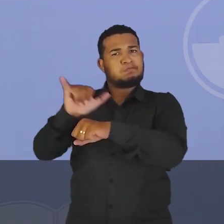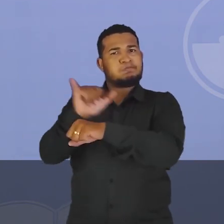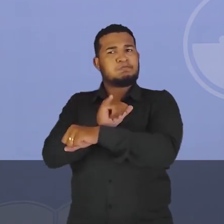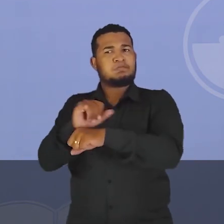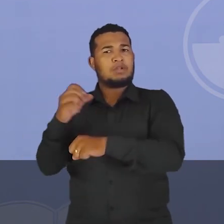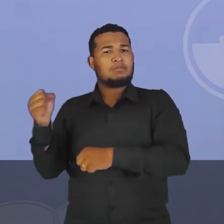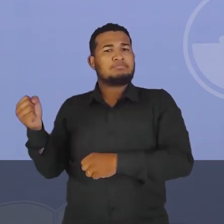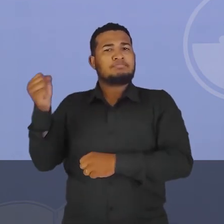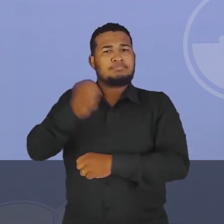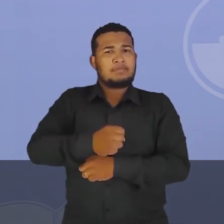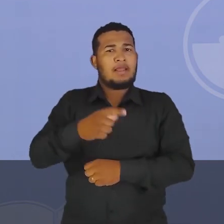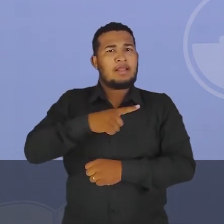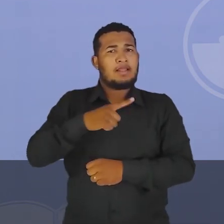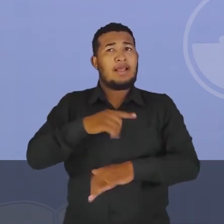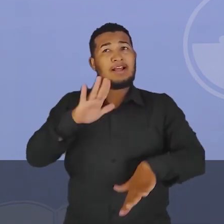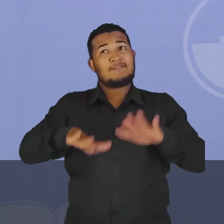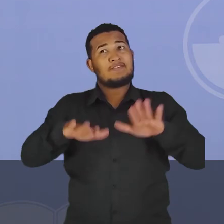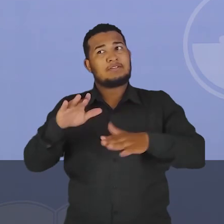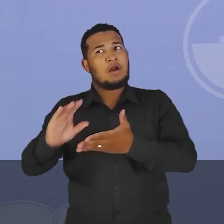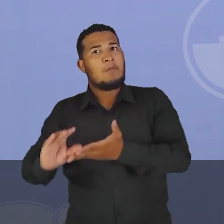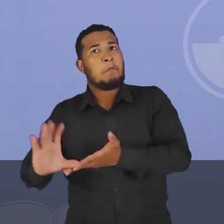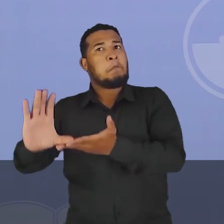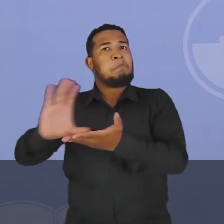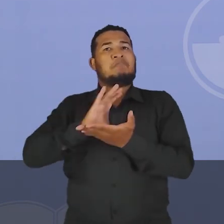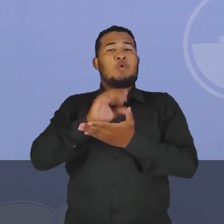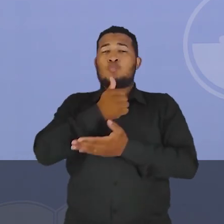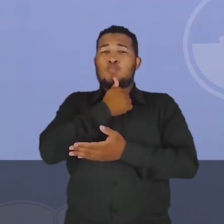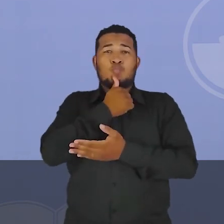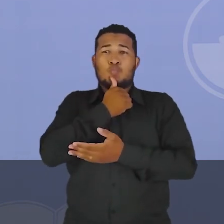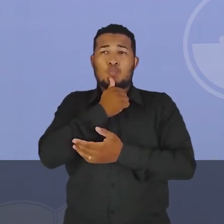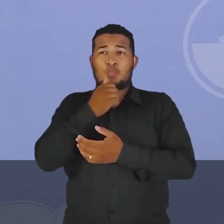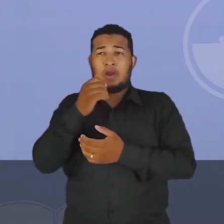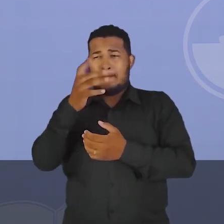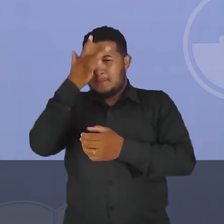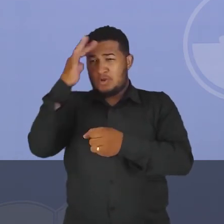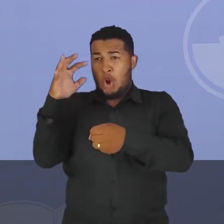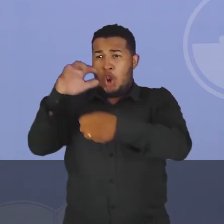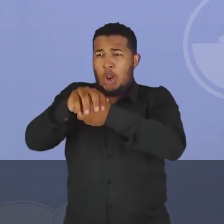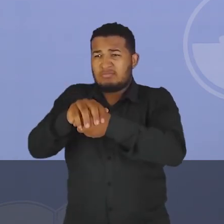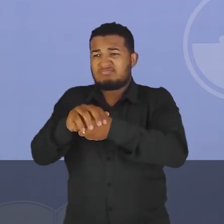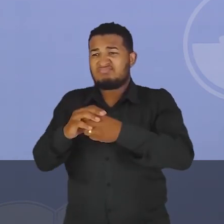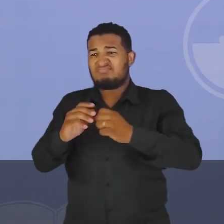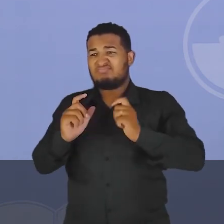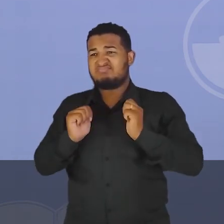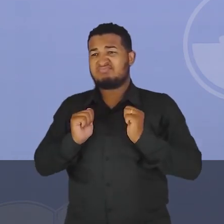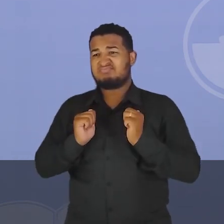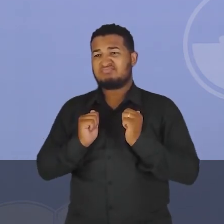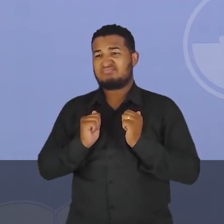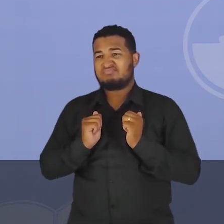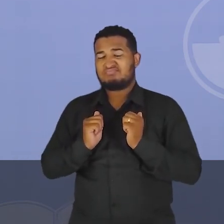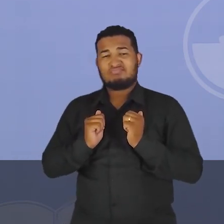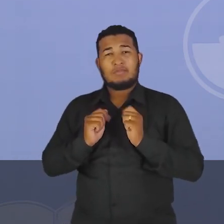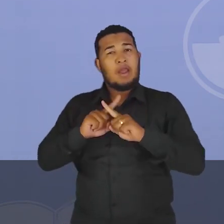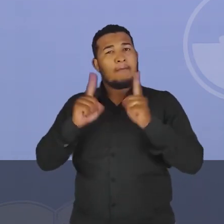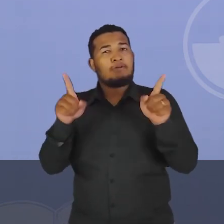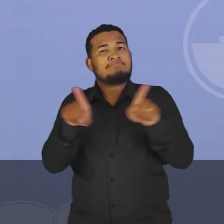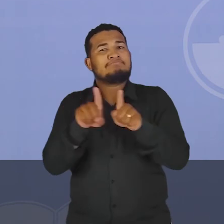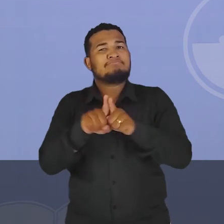colocado aqui muitas vezes não trouxe um retorno, o que desanimava esses colonizadores. Entretanto,